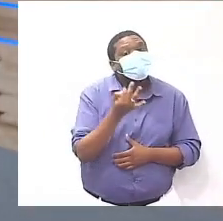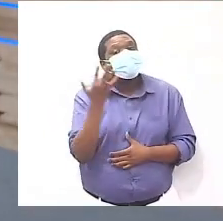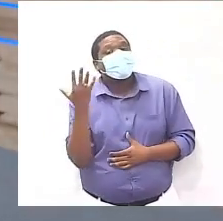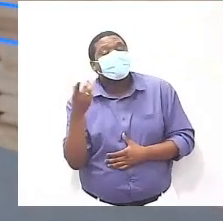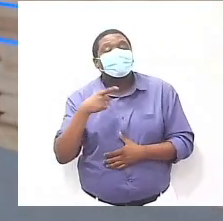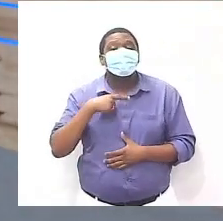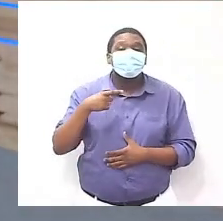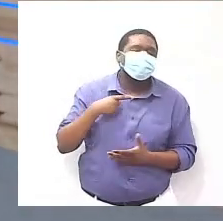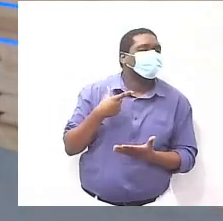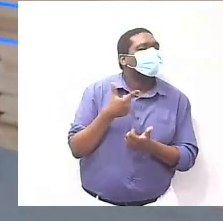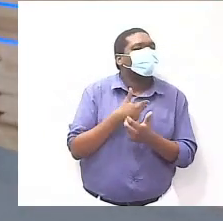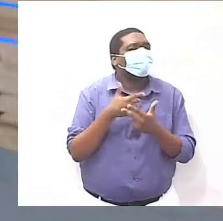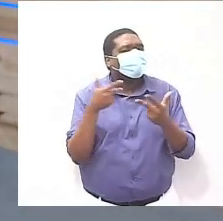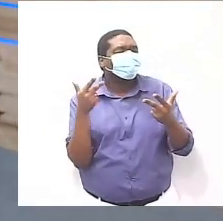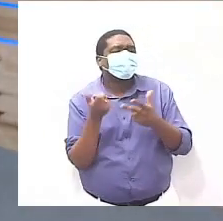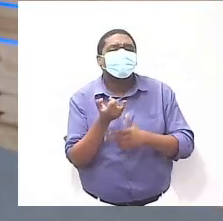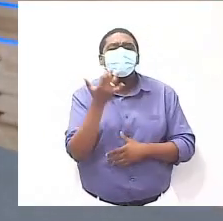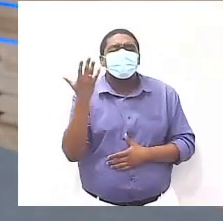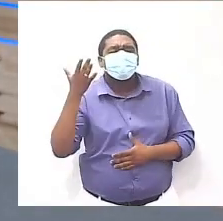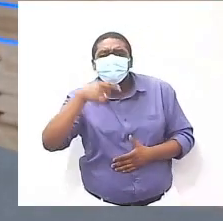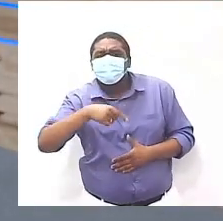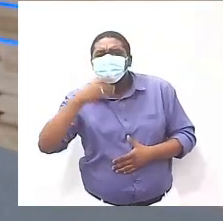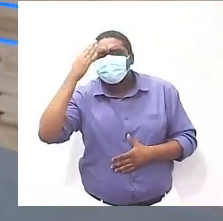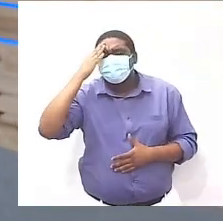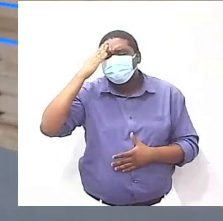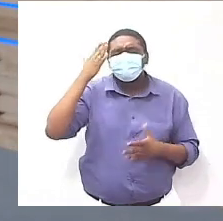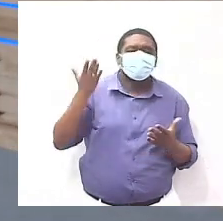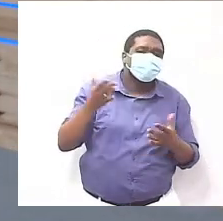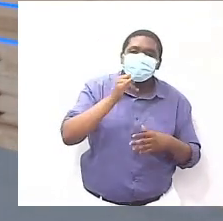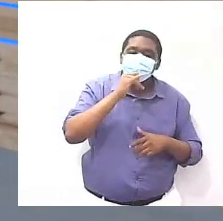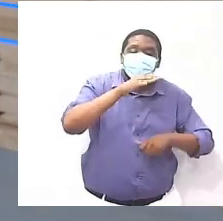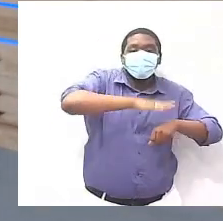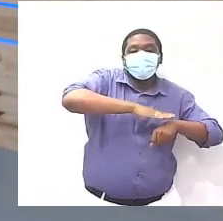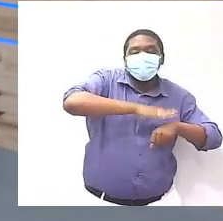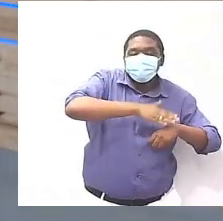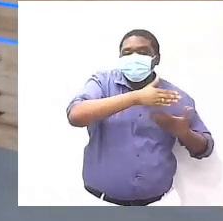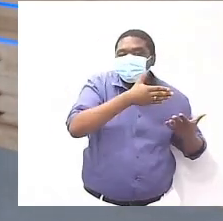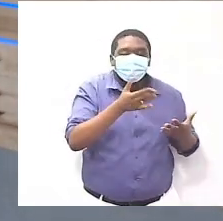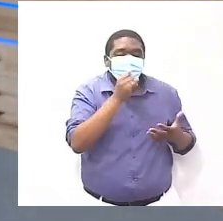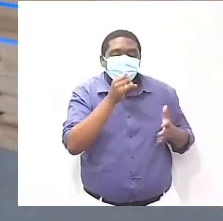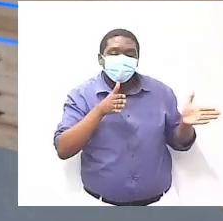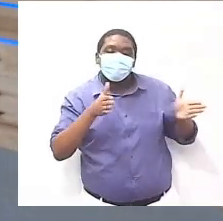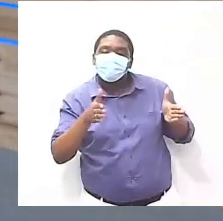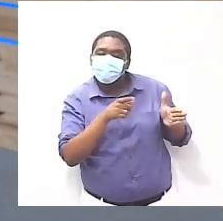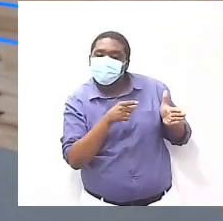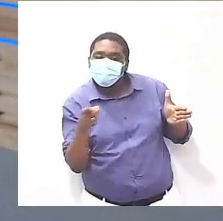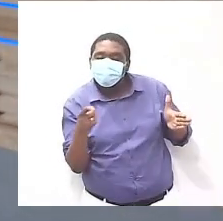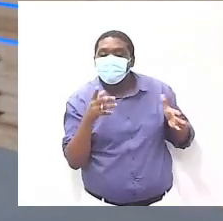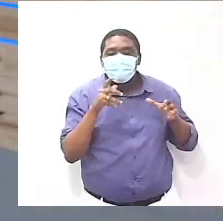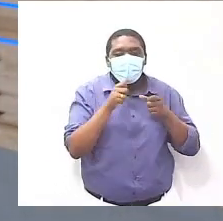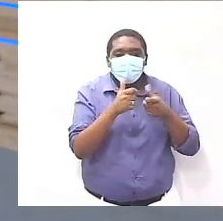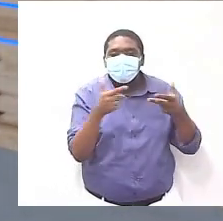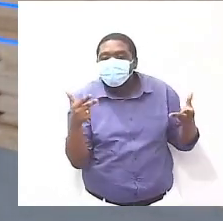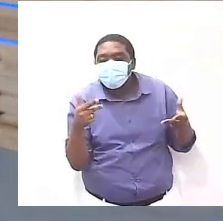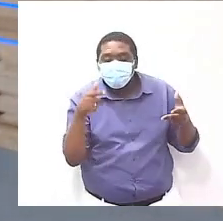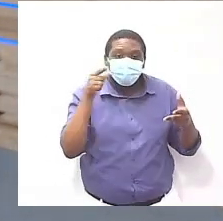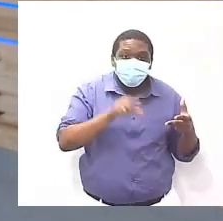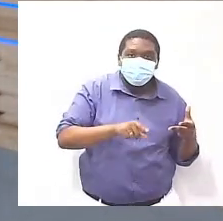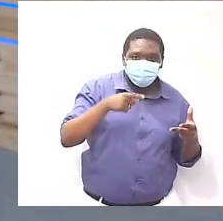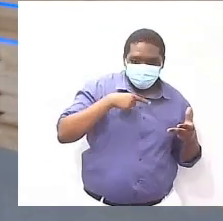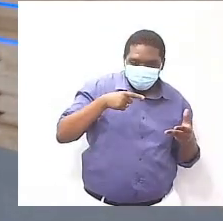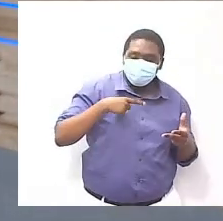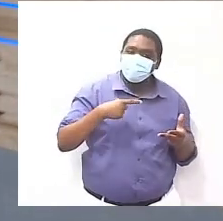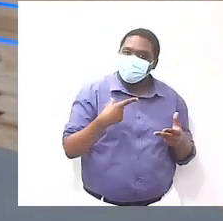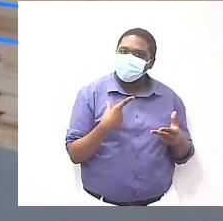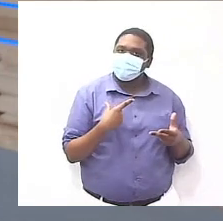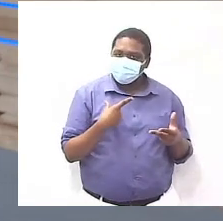né, alguma coisa e entender de períodos. Por exemplo, qual o animal que tem um ciclo de reprodução com um